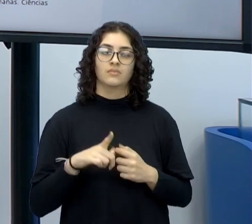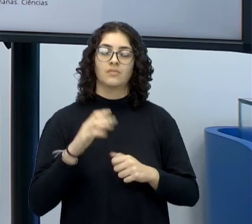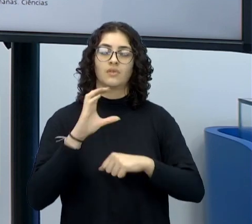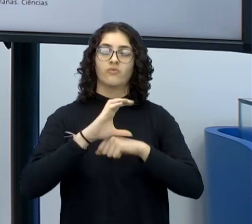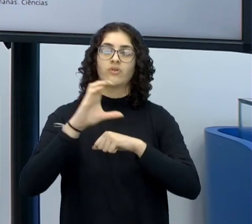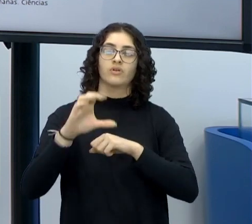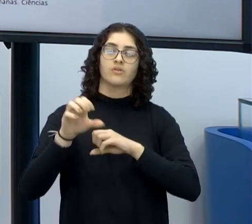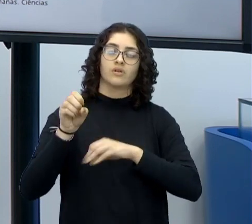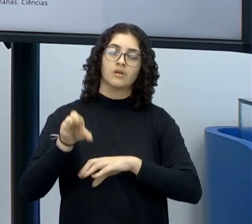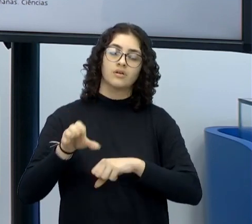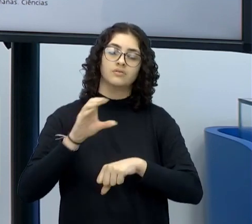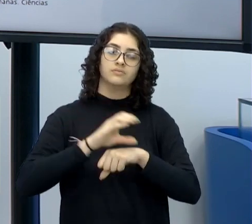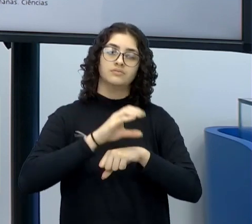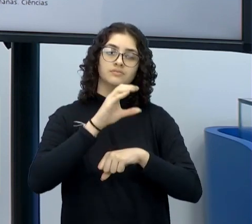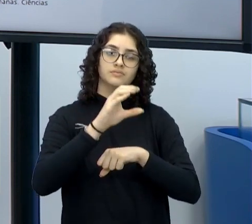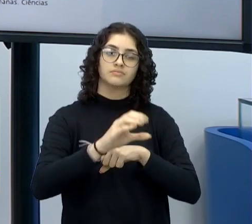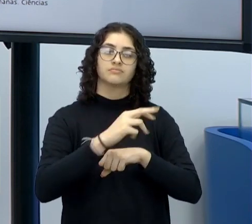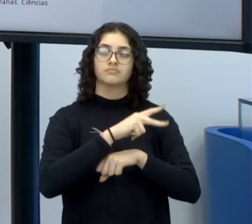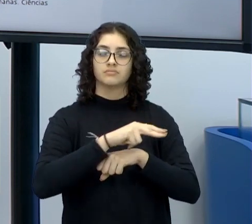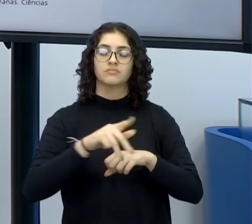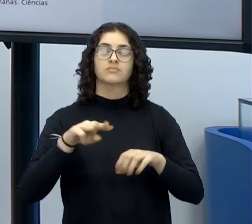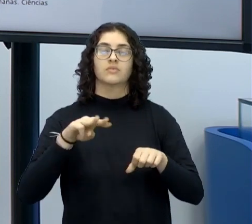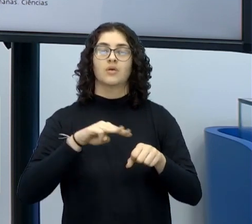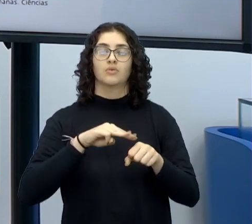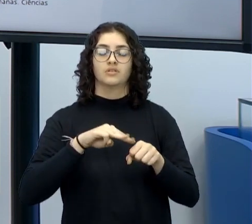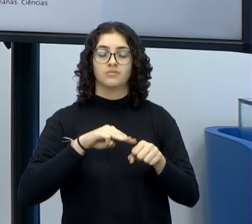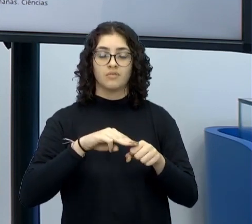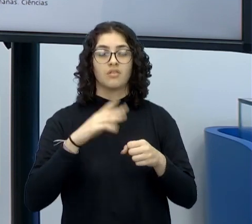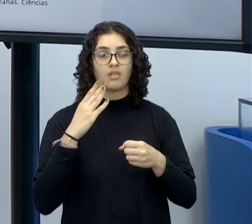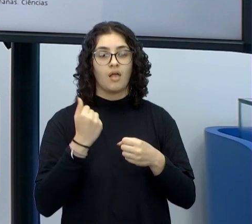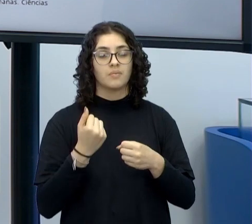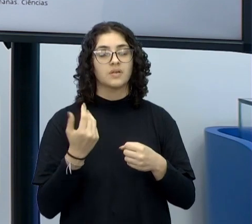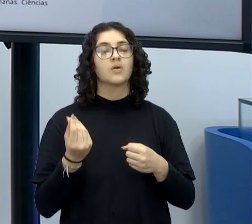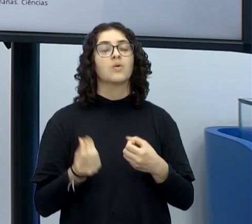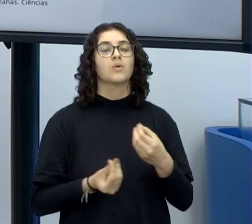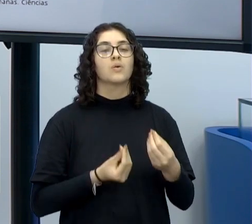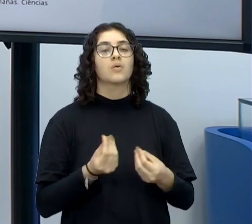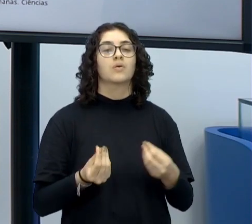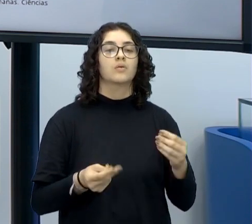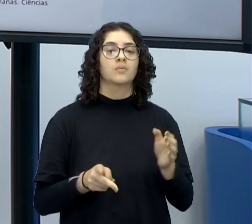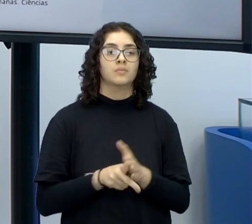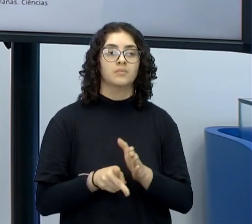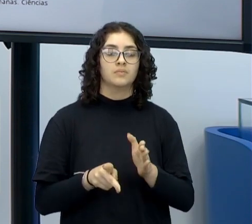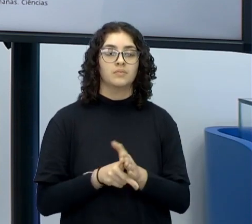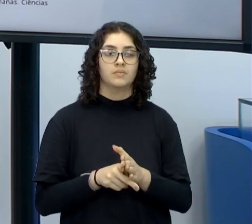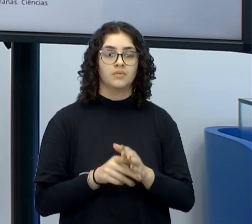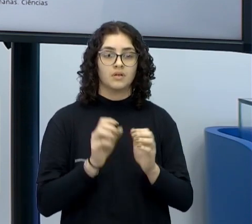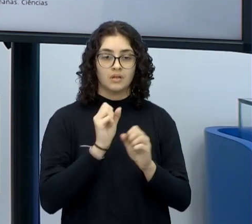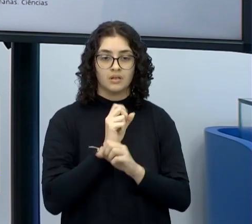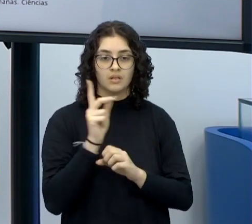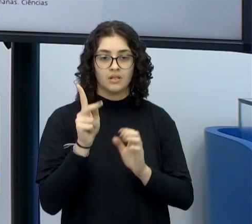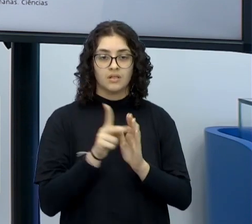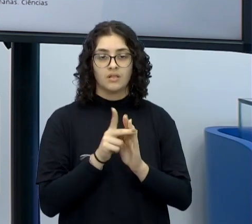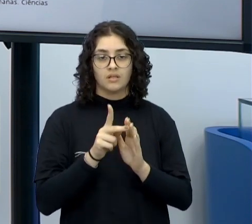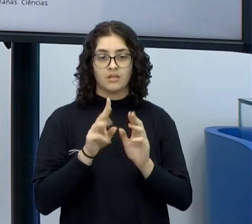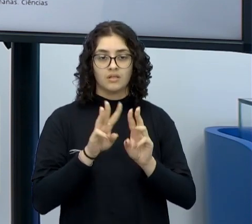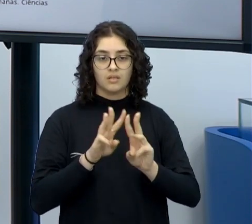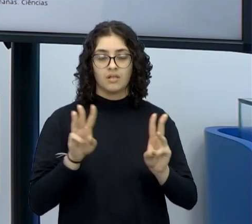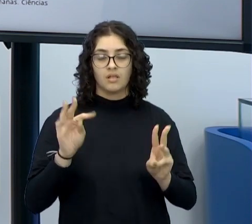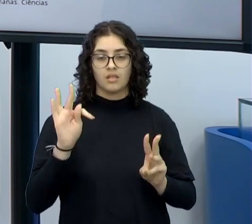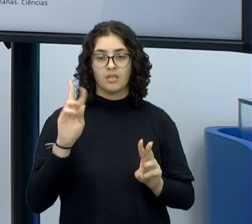na saúde de cada município e, na verdade, da nação. Tem como saber através do portal da transparência.